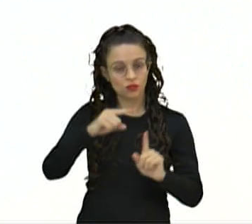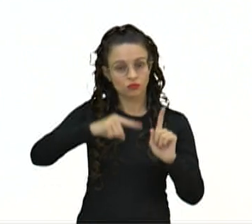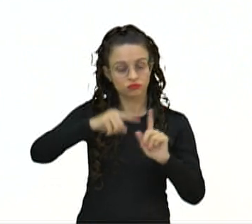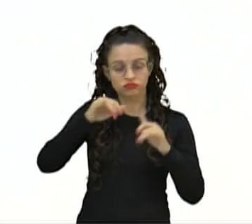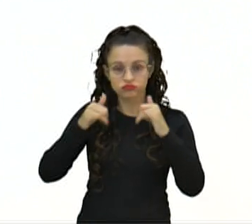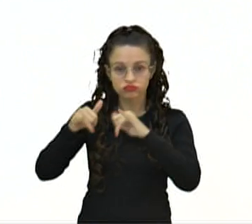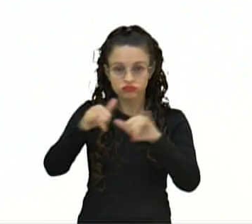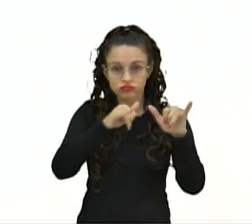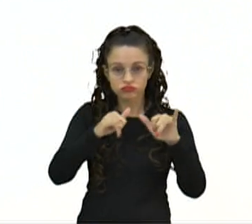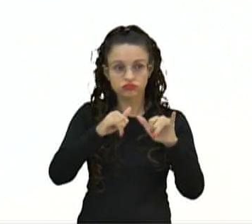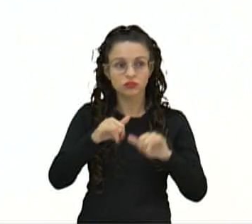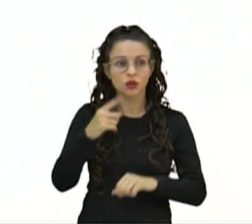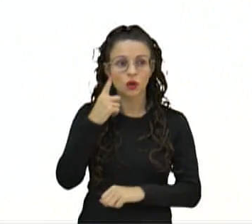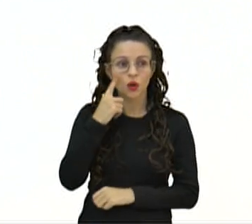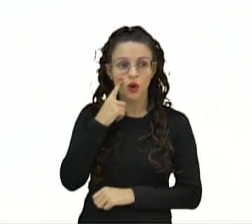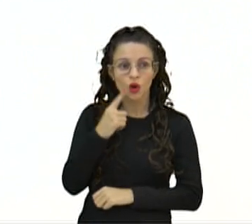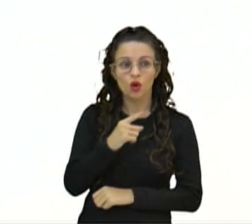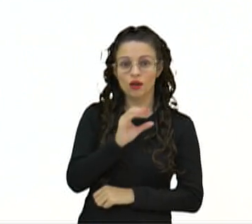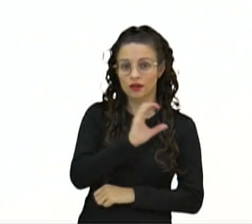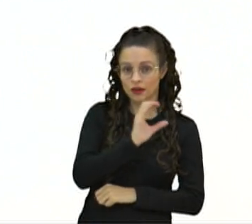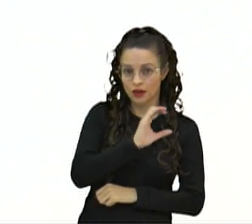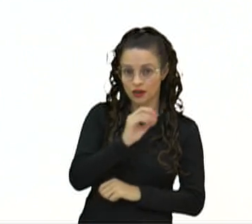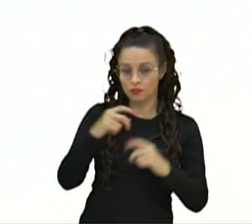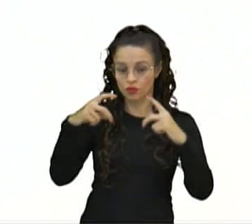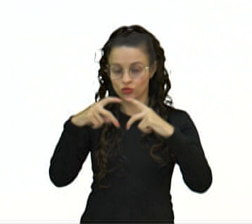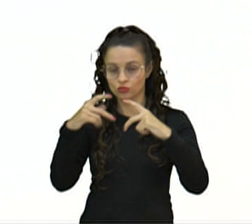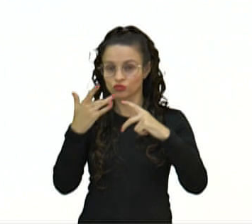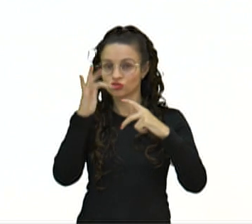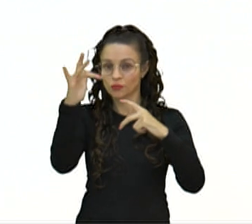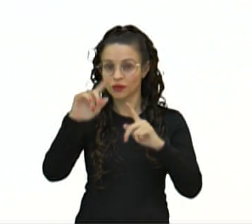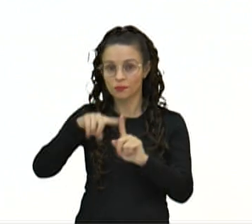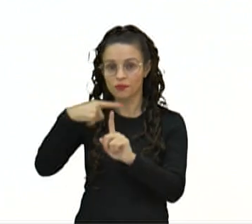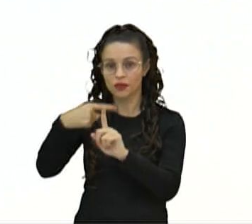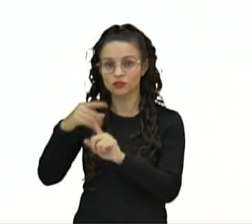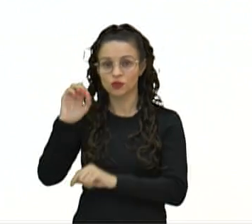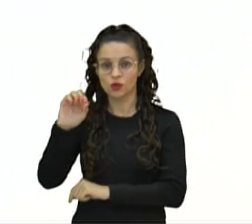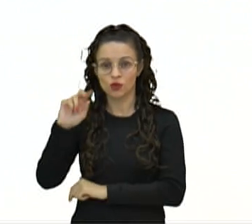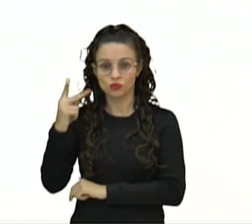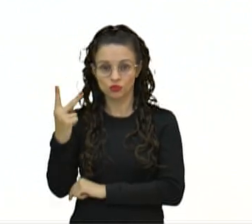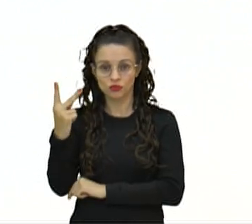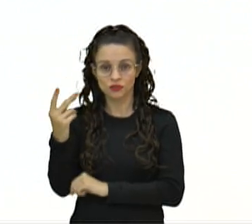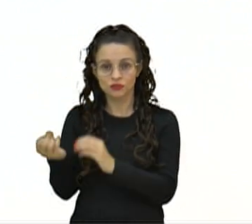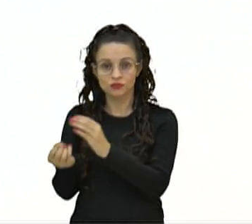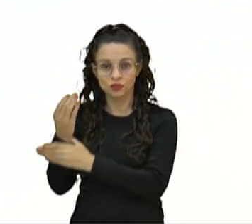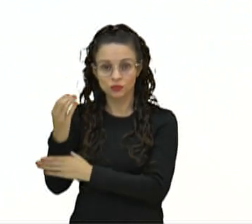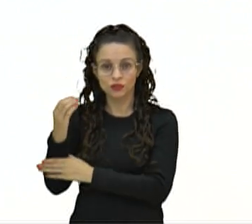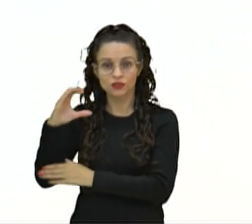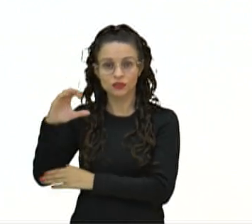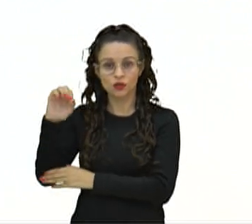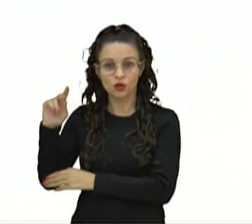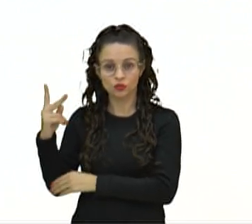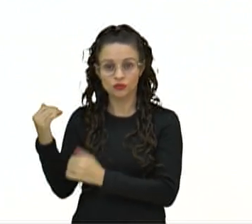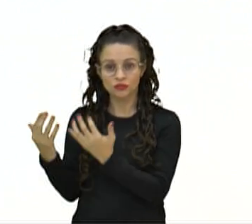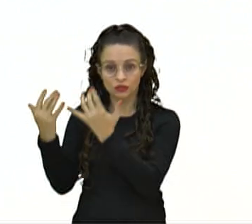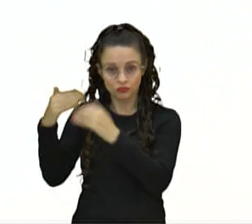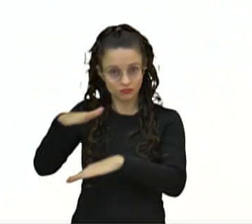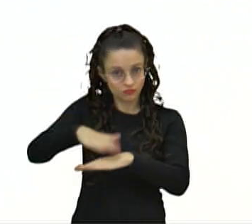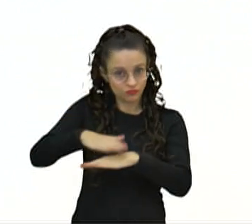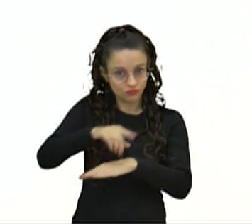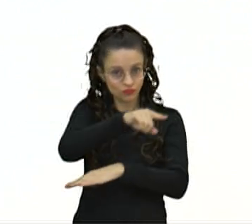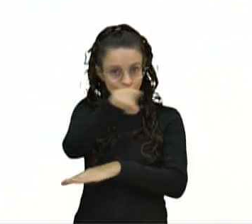reação carbono-diamante mais O2 formando CO2 gasoso. Agora é com vocês.